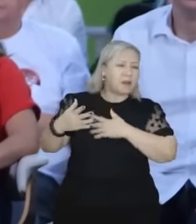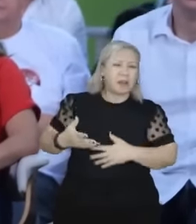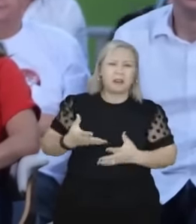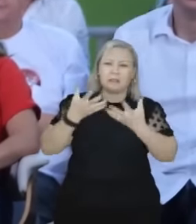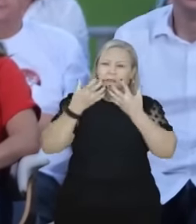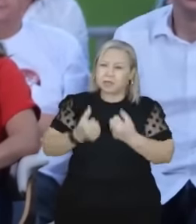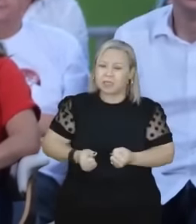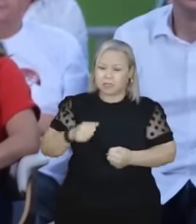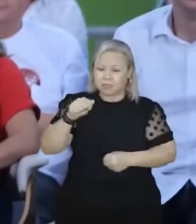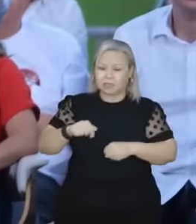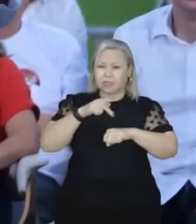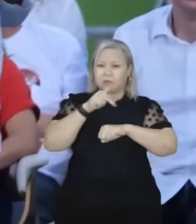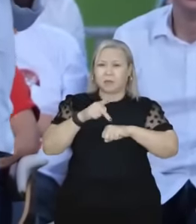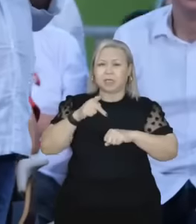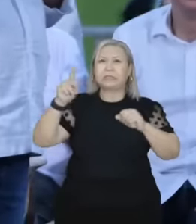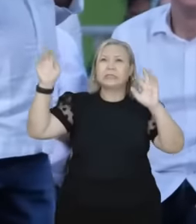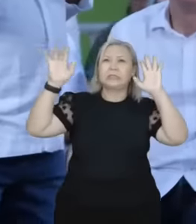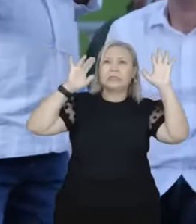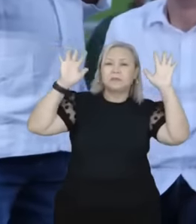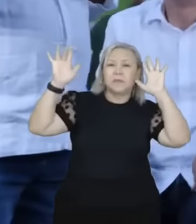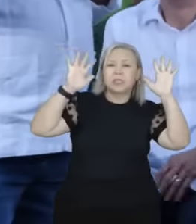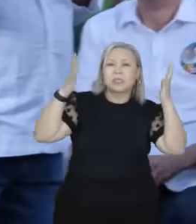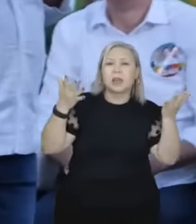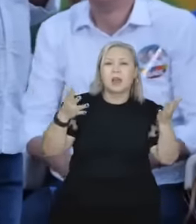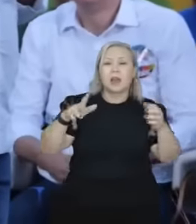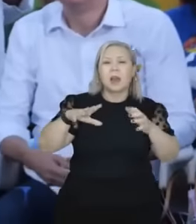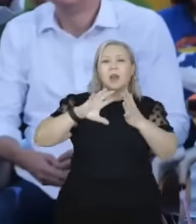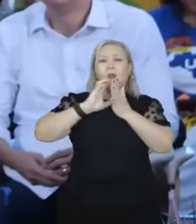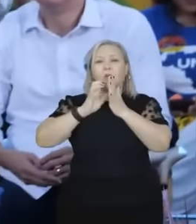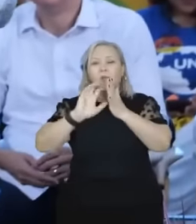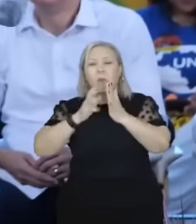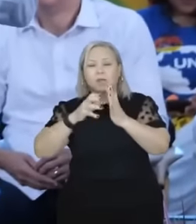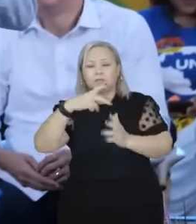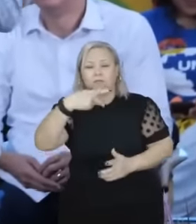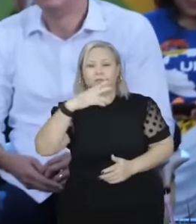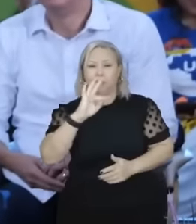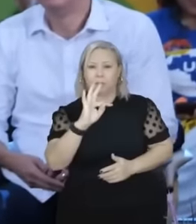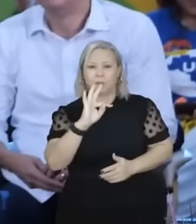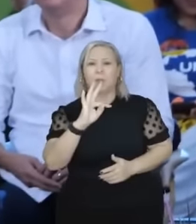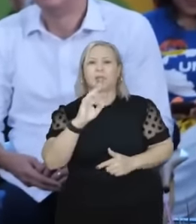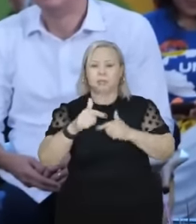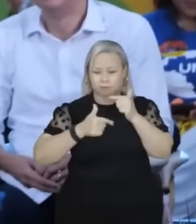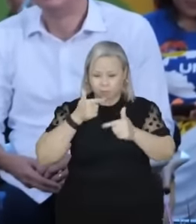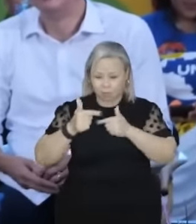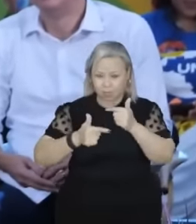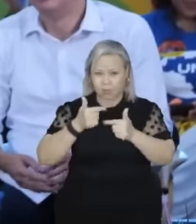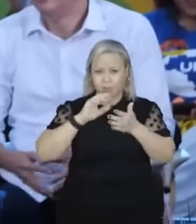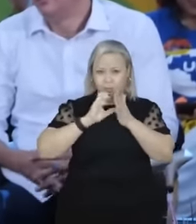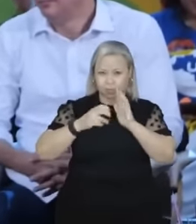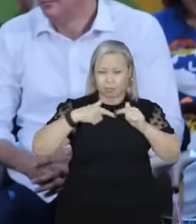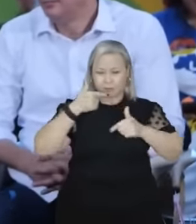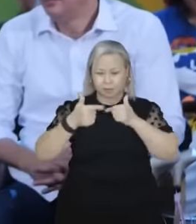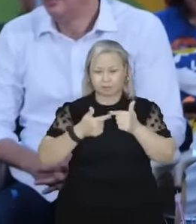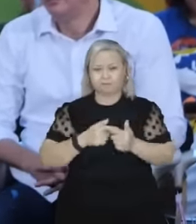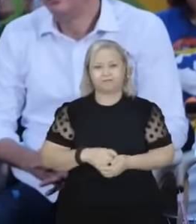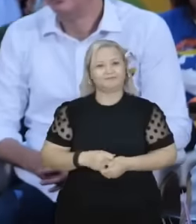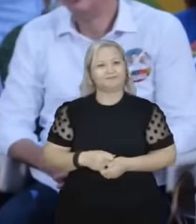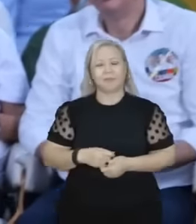imaginar um partido de trabalhadores. Não era possível nesse país,